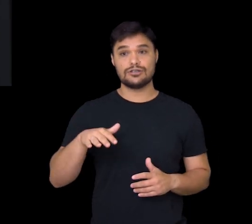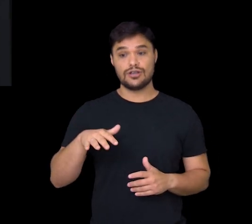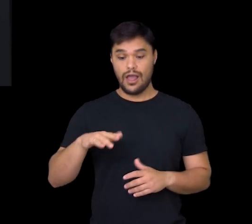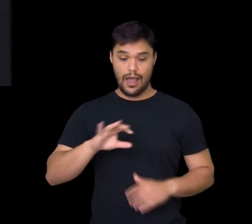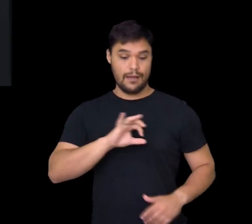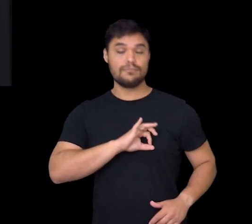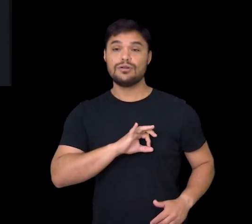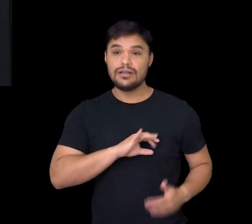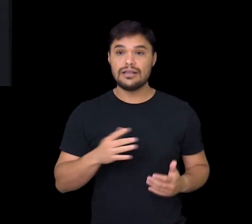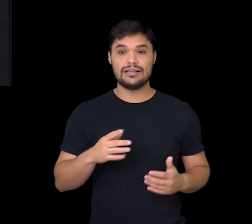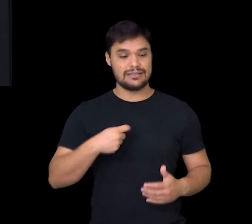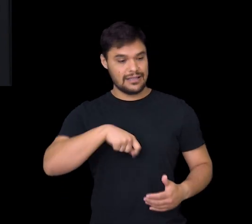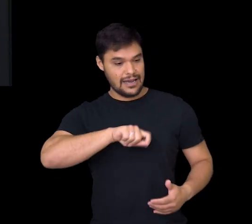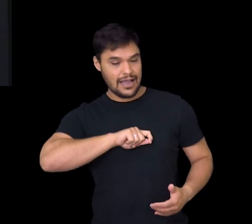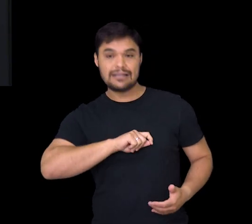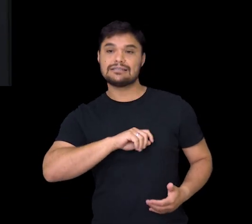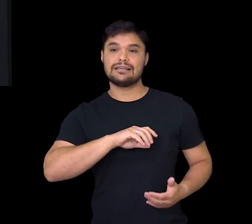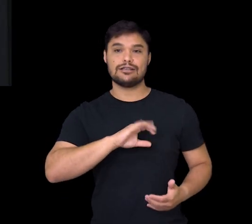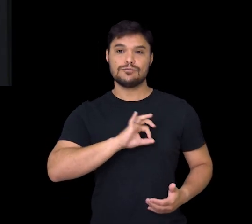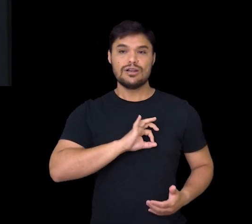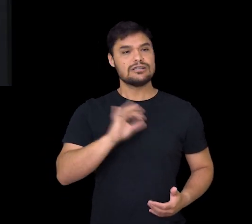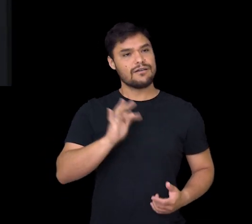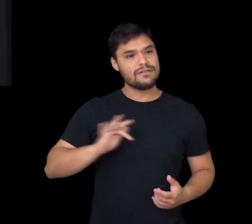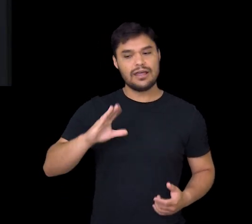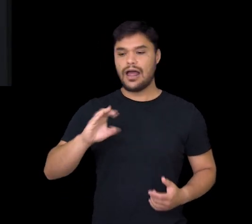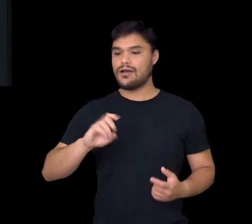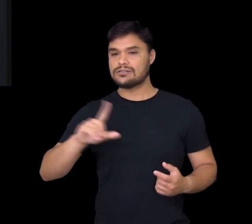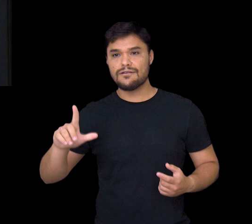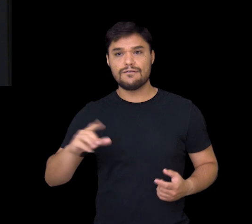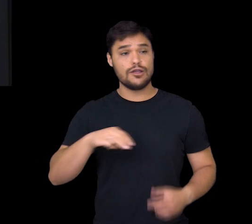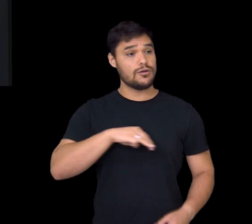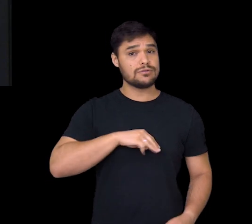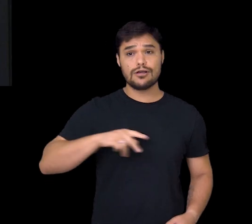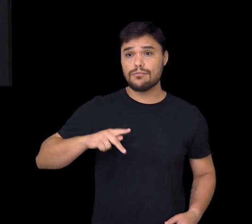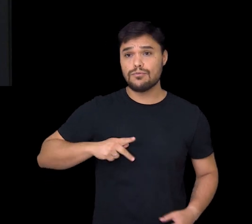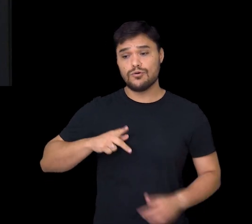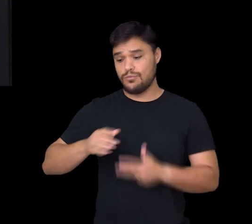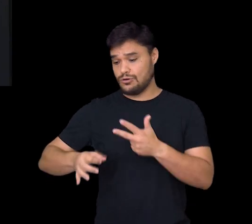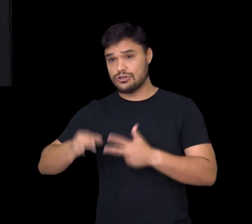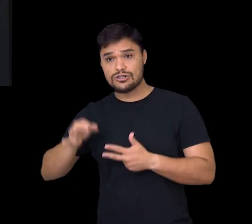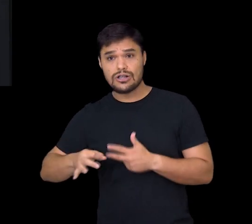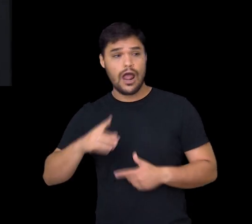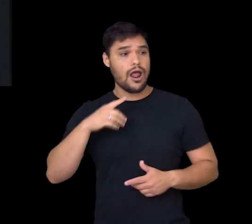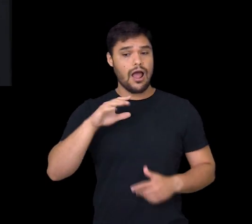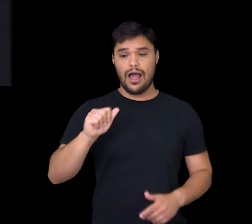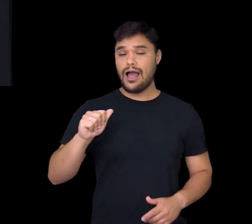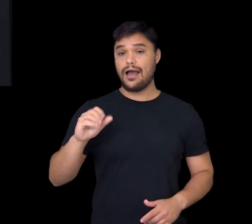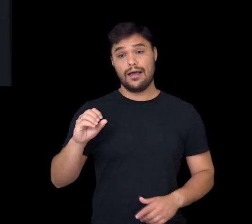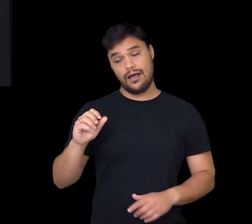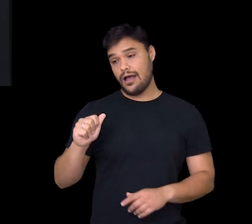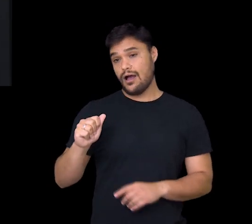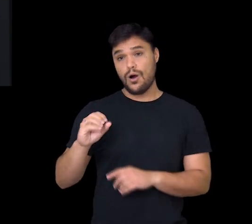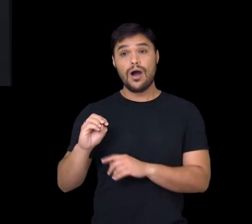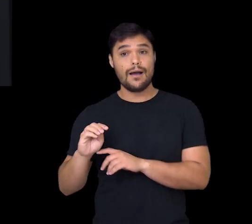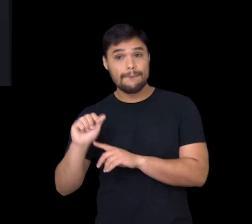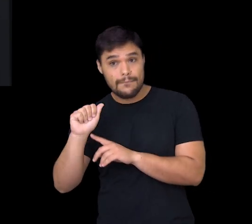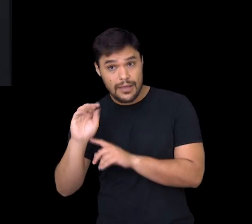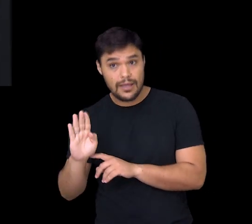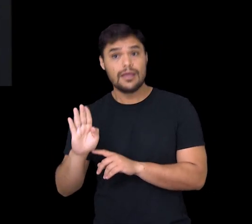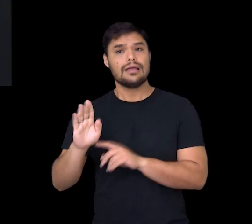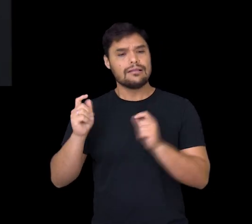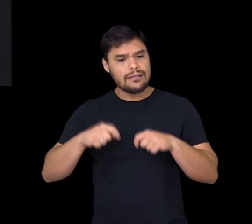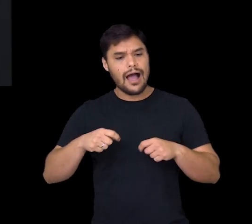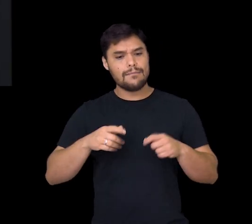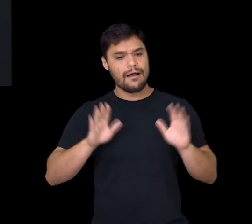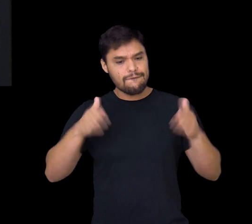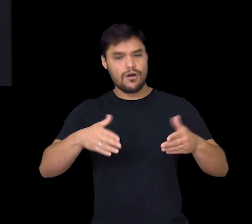que o aparelho policial, delegacias de polícia federal, civil, Ministério Público, Judiciário, Advocacia, estejam